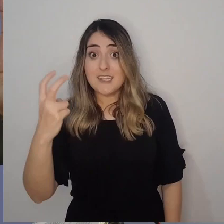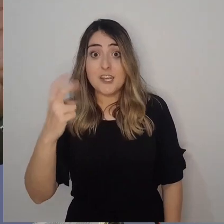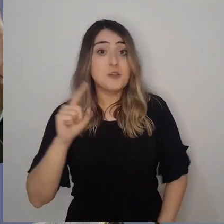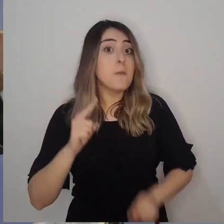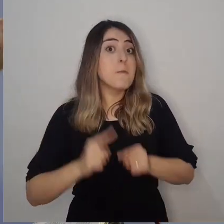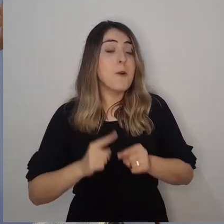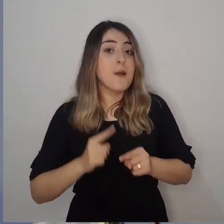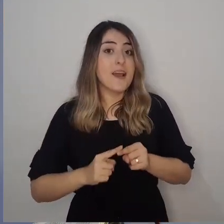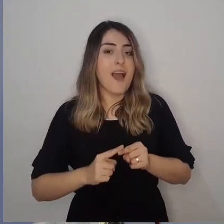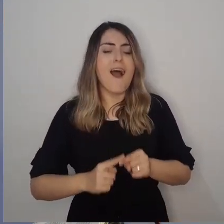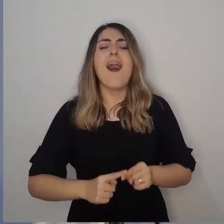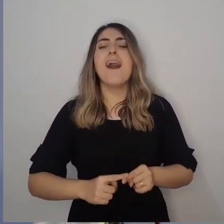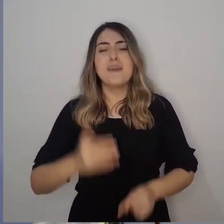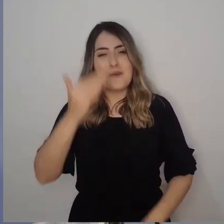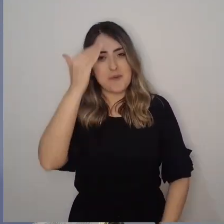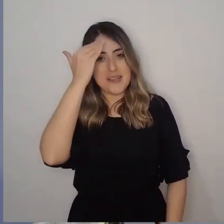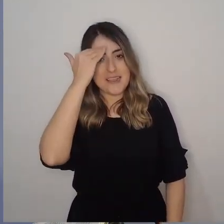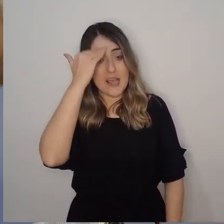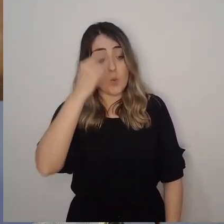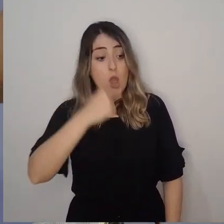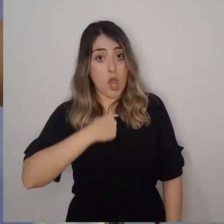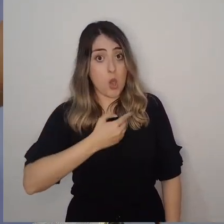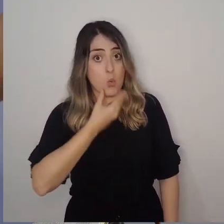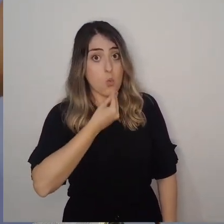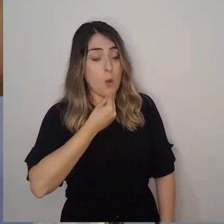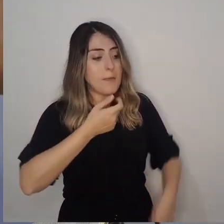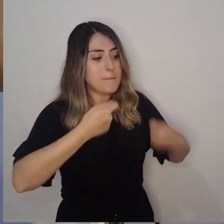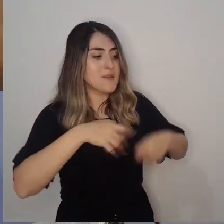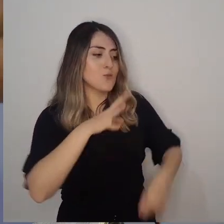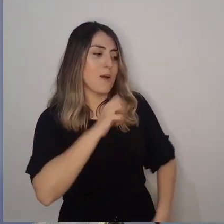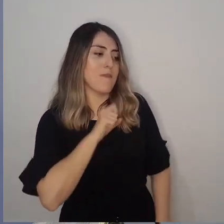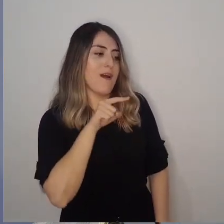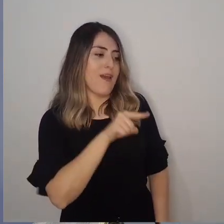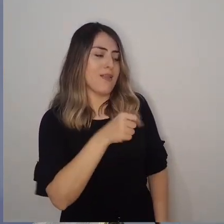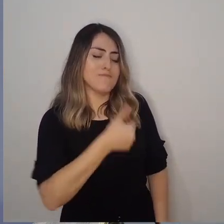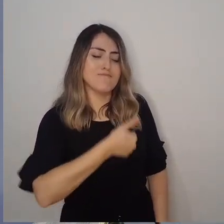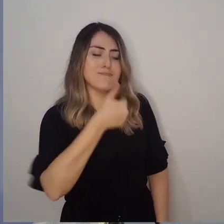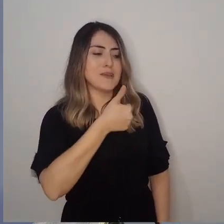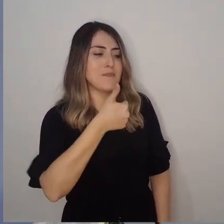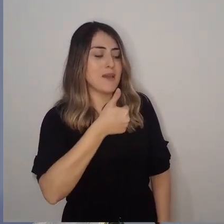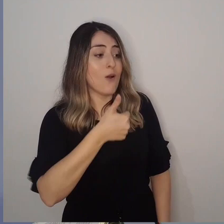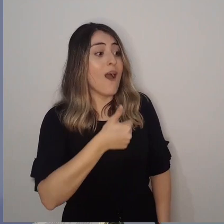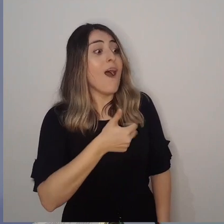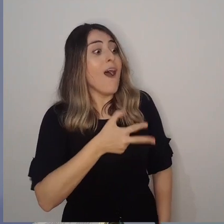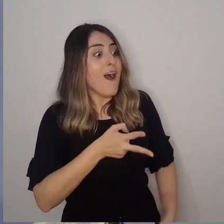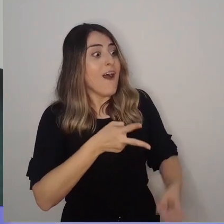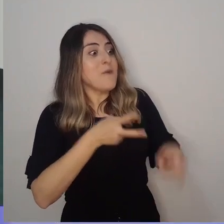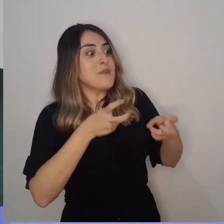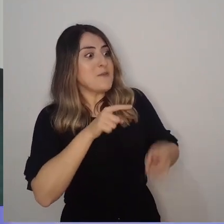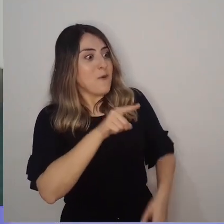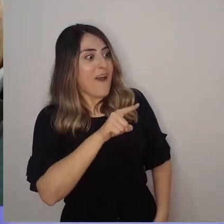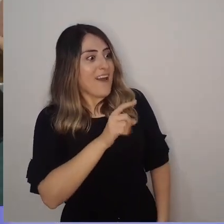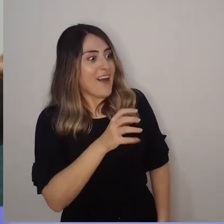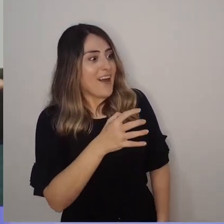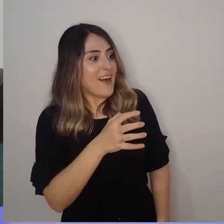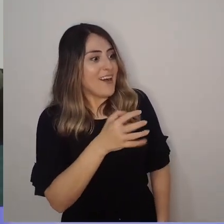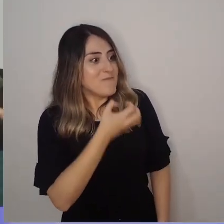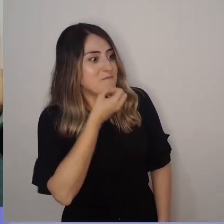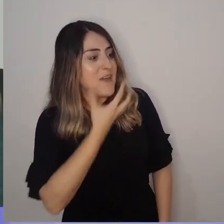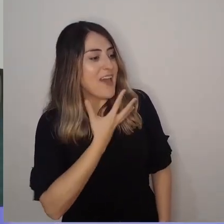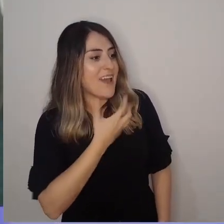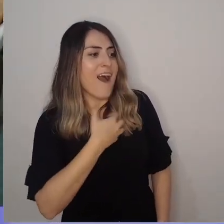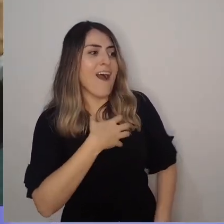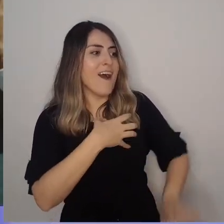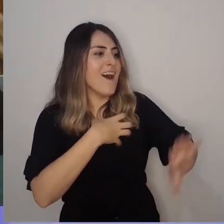sua esposa porque ele entende que ao amar sacrificialmente a sua esposa, ele mesmo sai ganhando, porque ele então tem